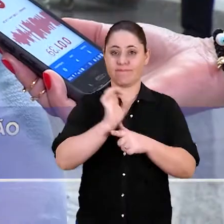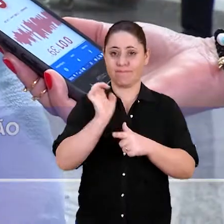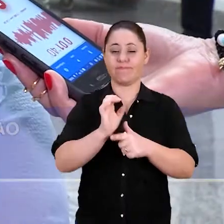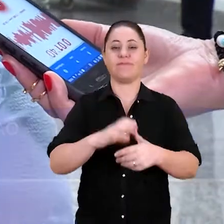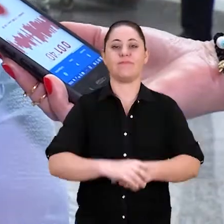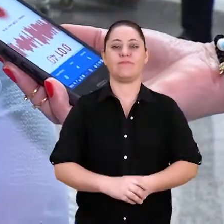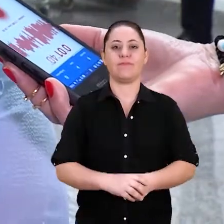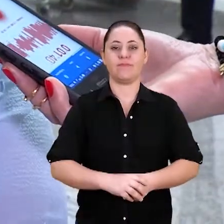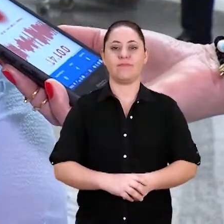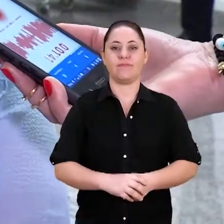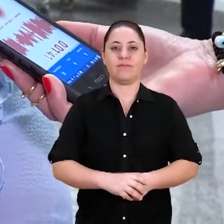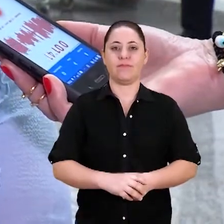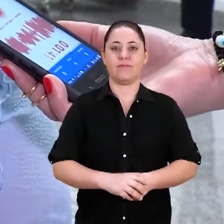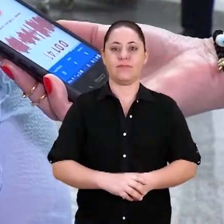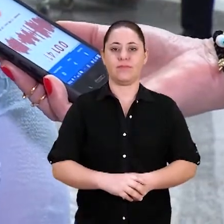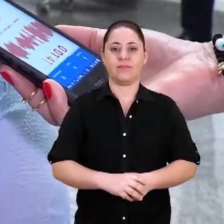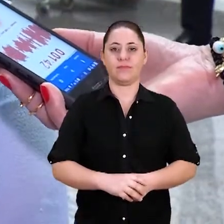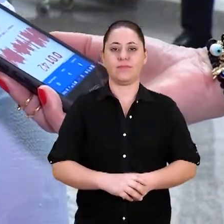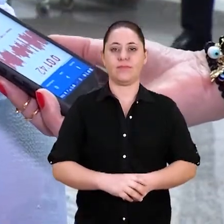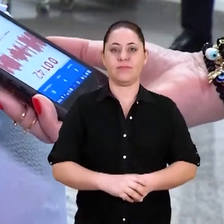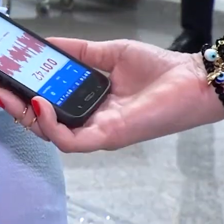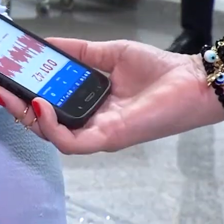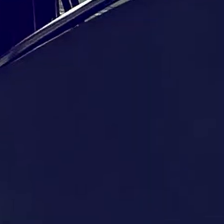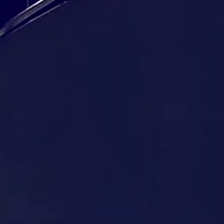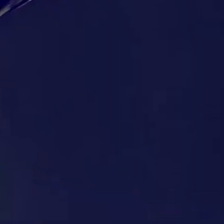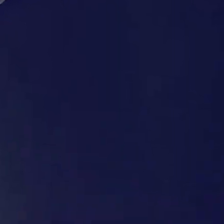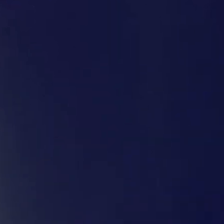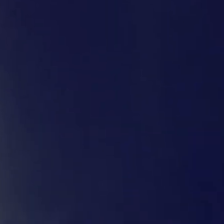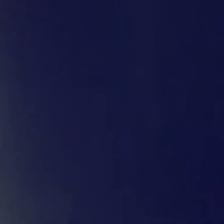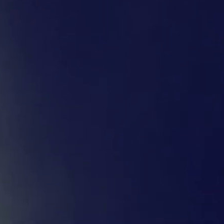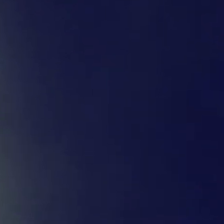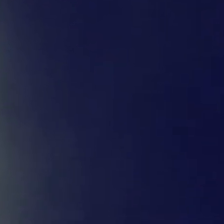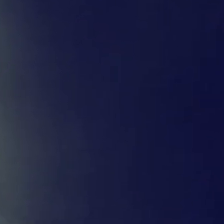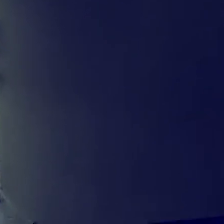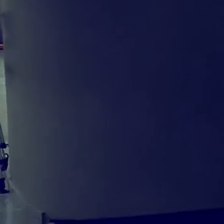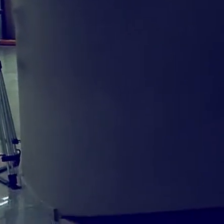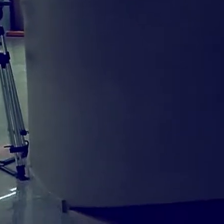uma maneira muito peculiar e muito importante para o nosso estado.